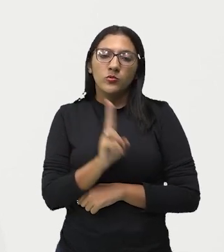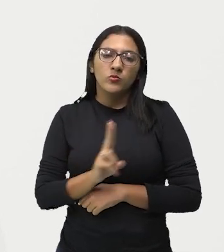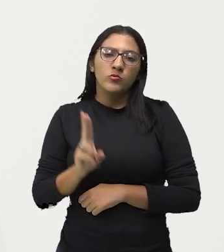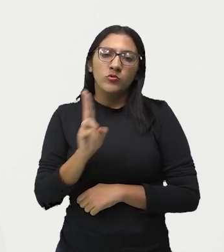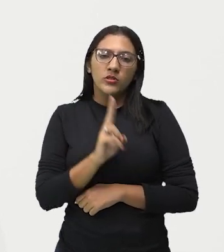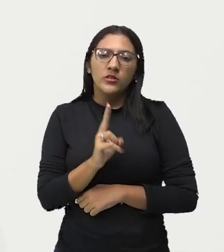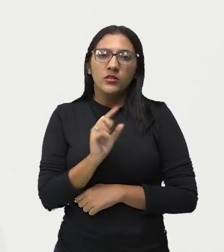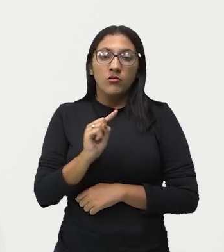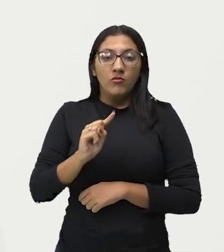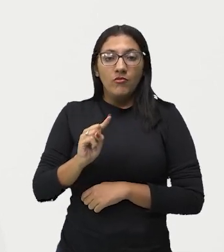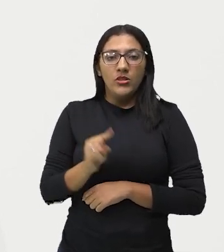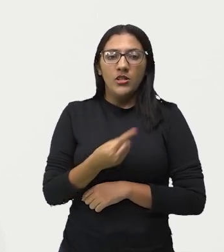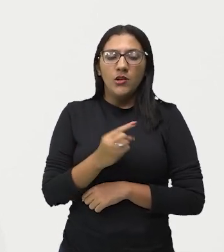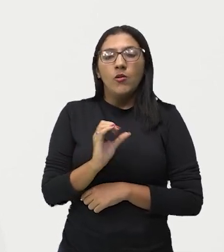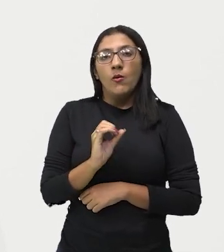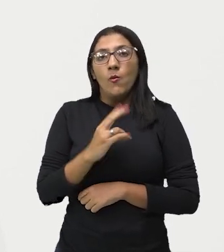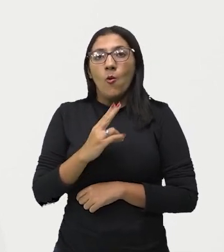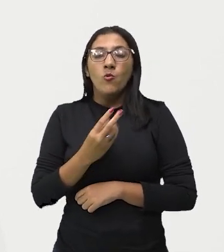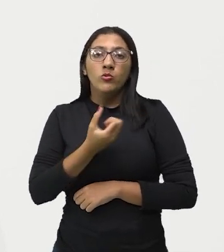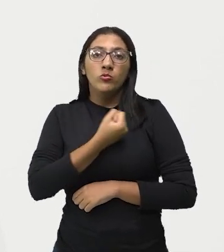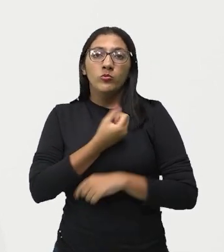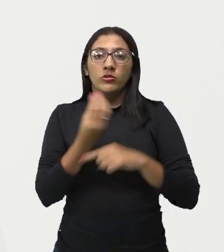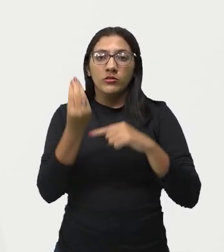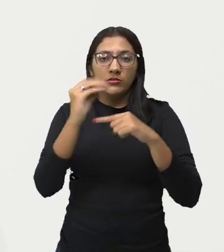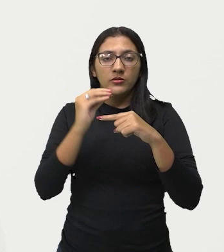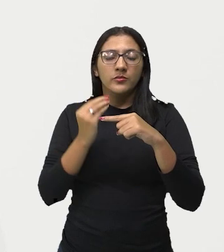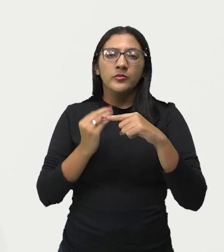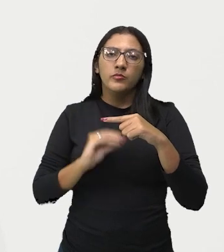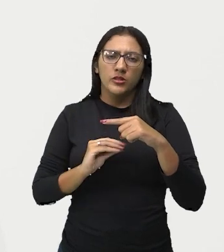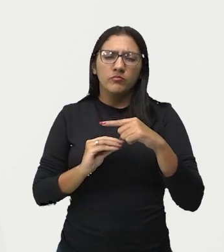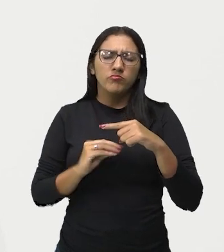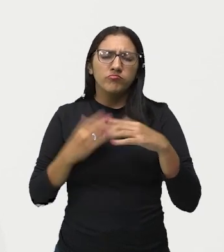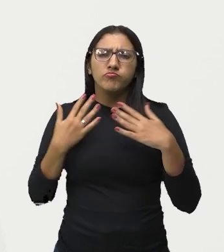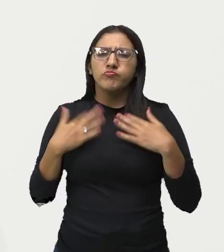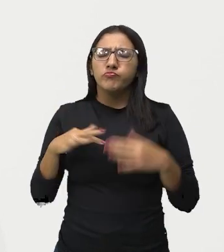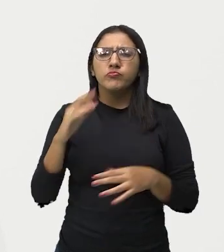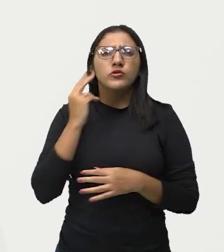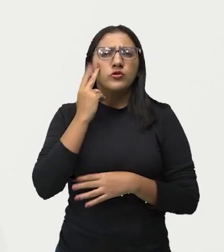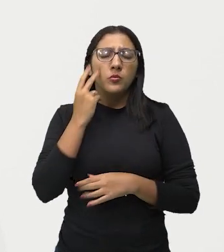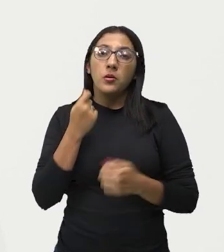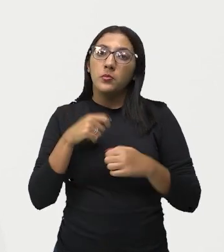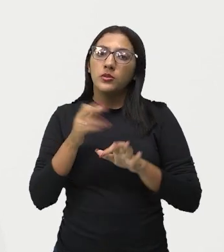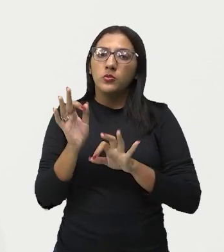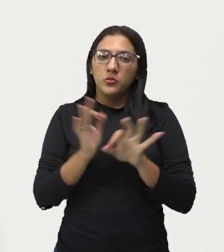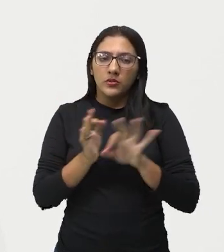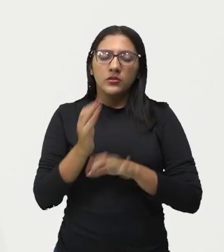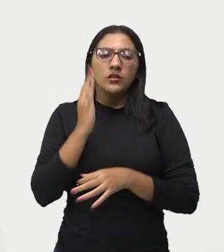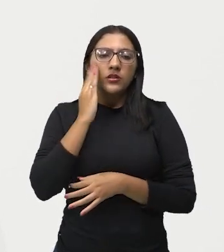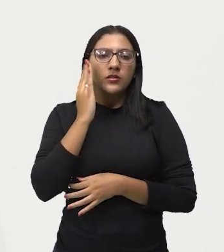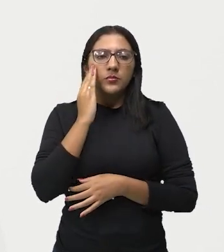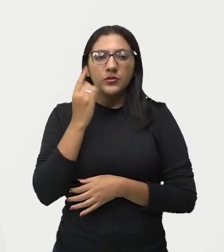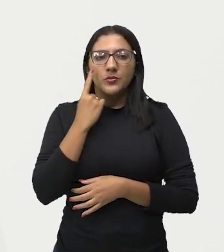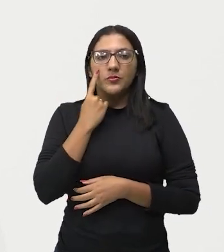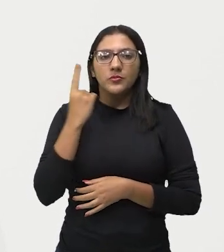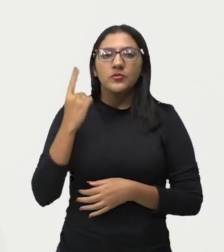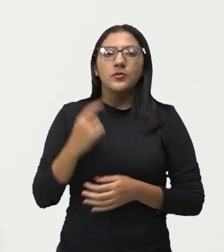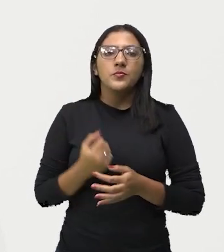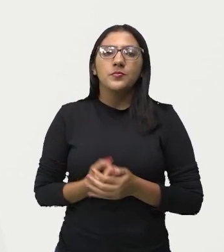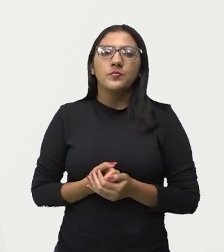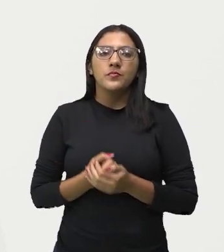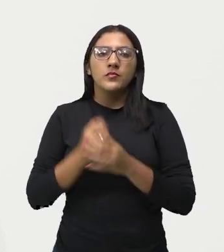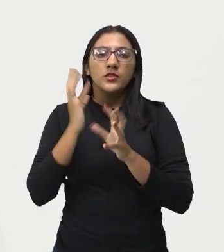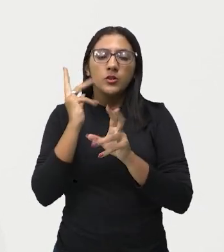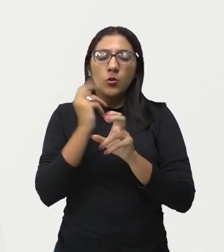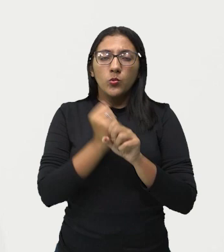forma decimal ou fracionária. Bem tranquilo, mas temos que saber fazer, ó. Acompanha só.